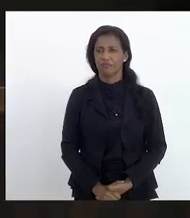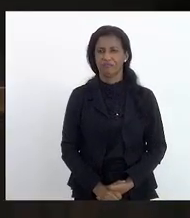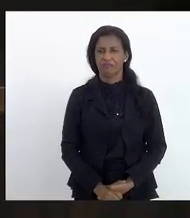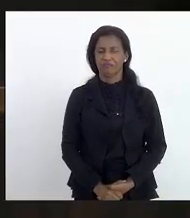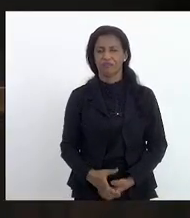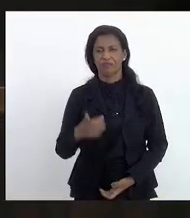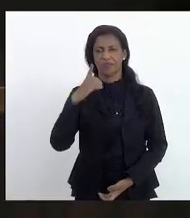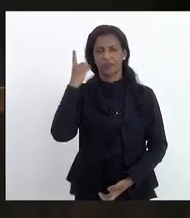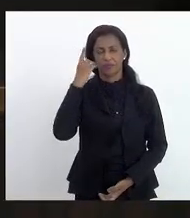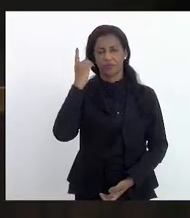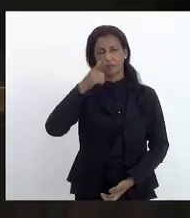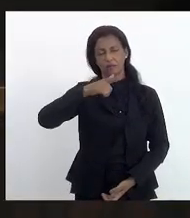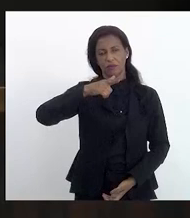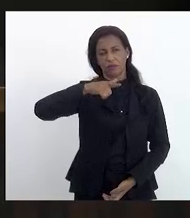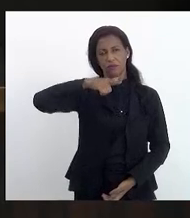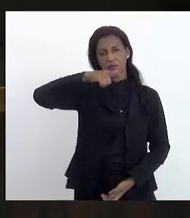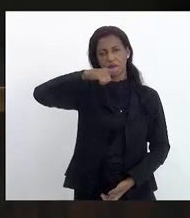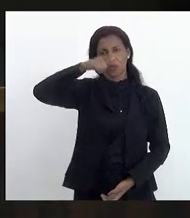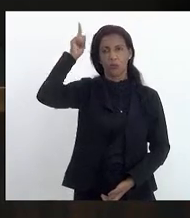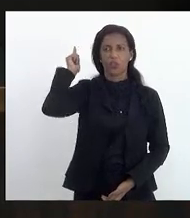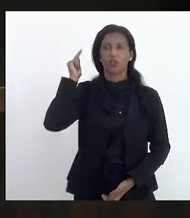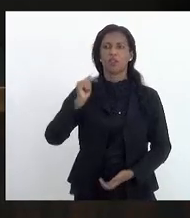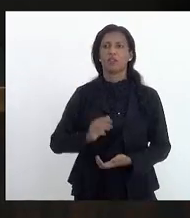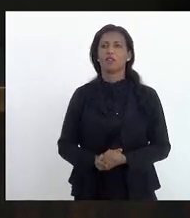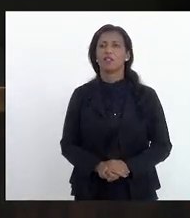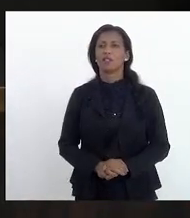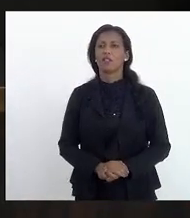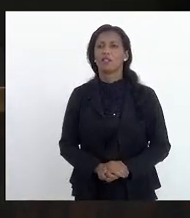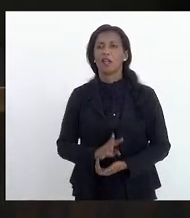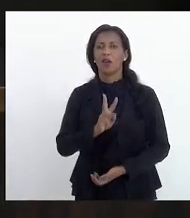deputado Luiz, deputado Val.